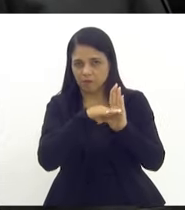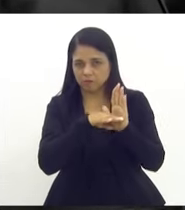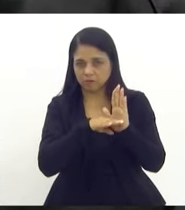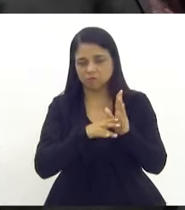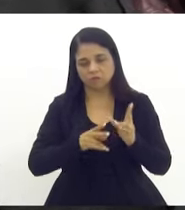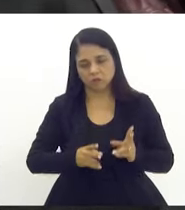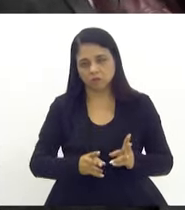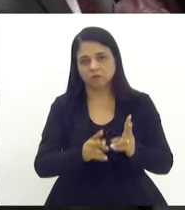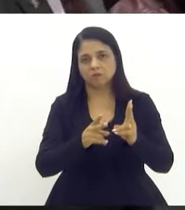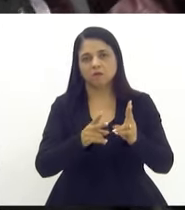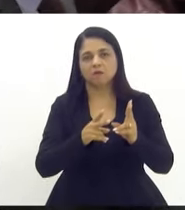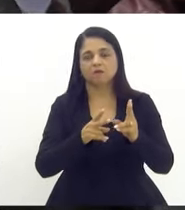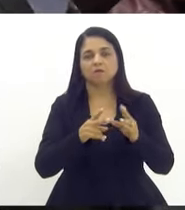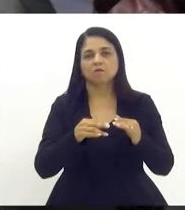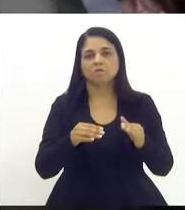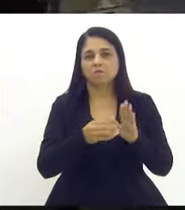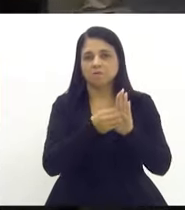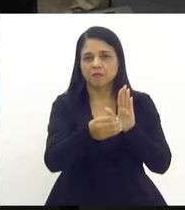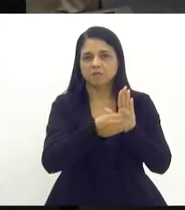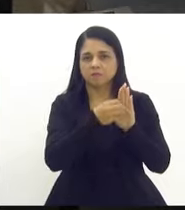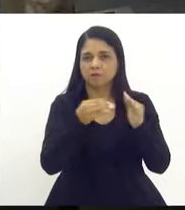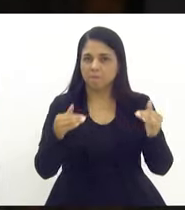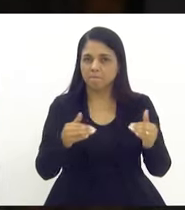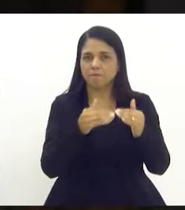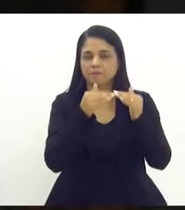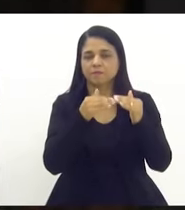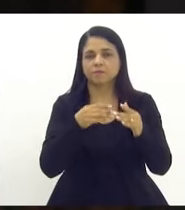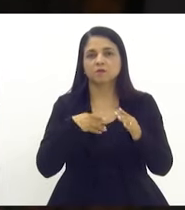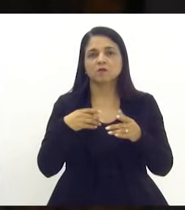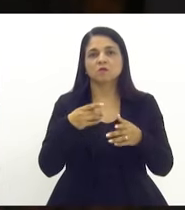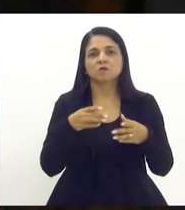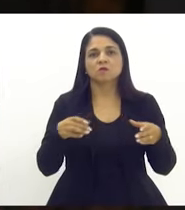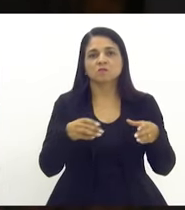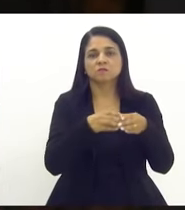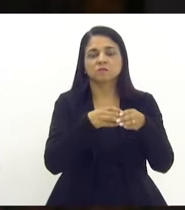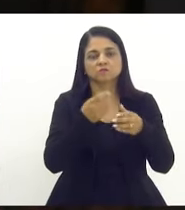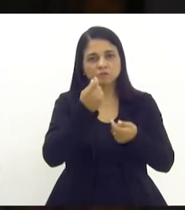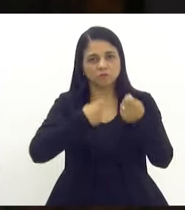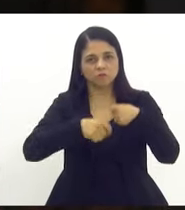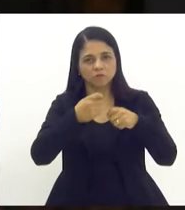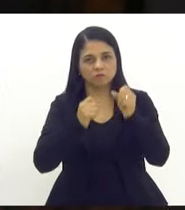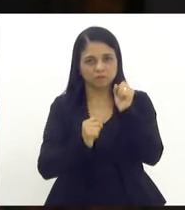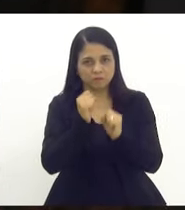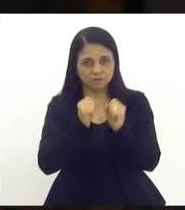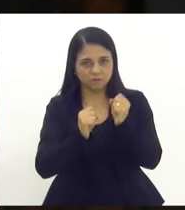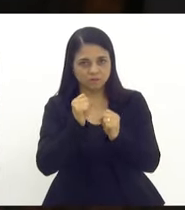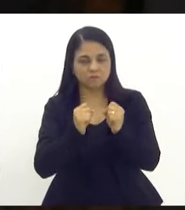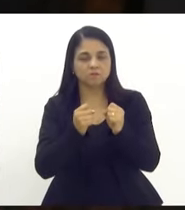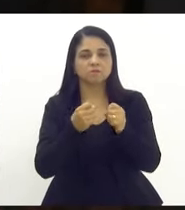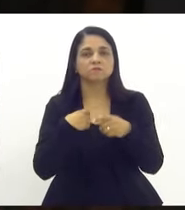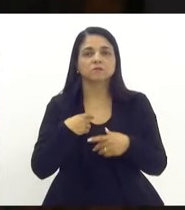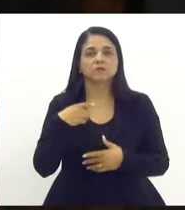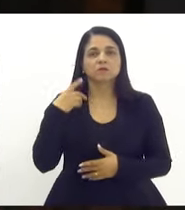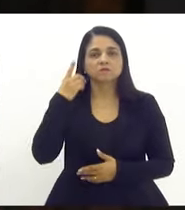normal. Então, parecer é pela legalidade, senhora presidente. Pela Comissão de Economia, Indústria e Comércio, deputado Anderson